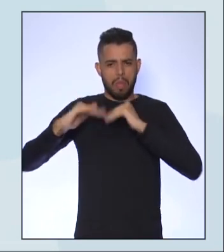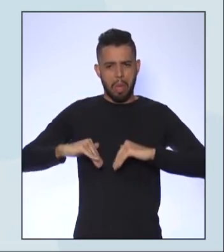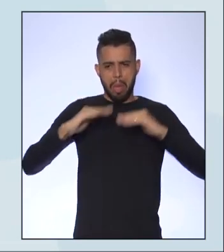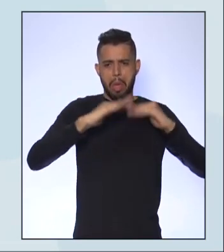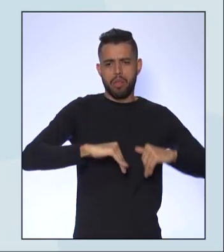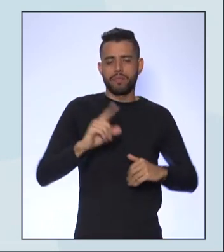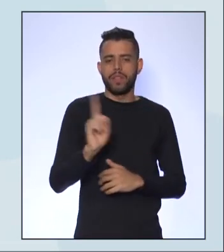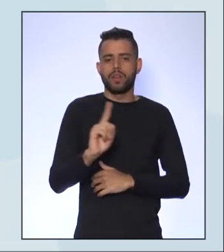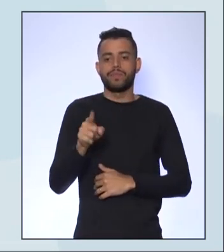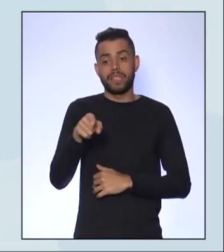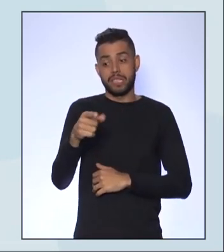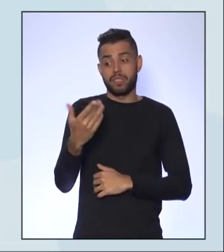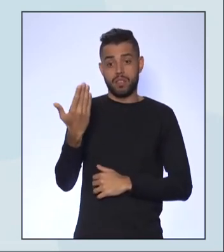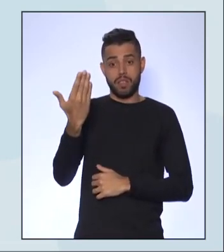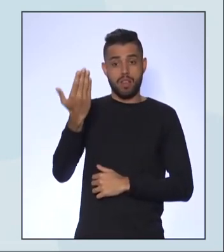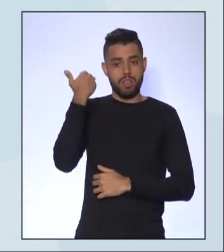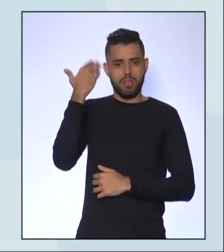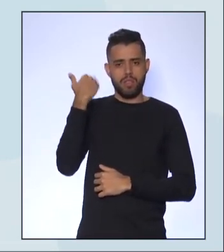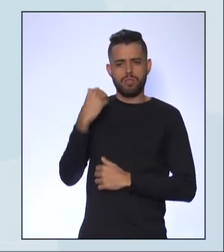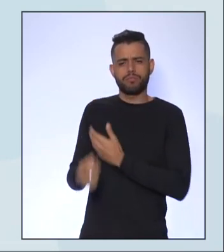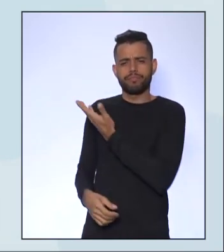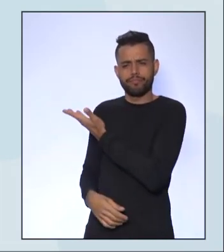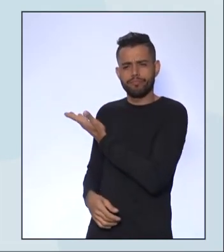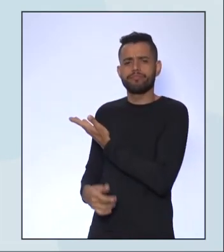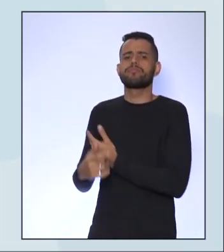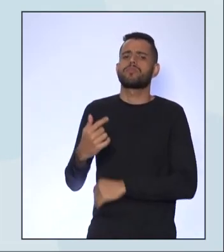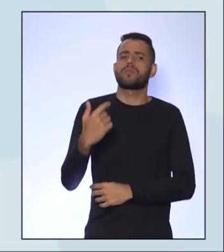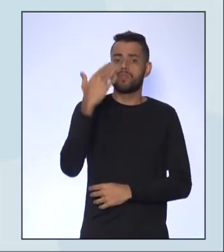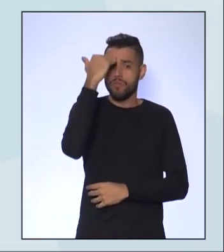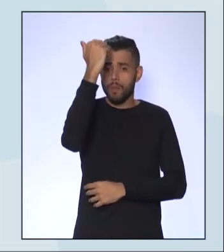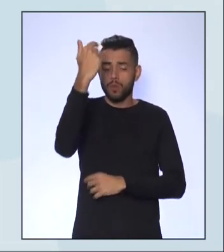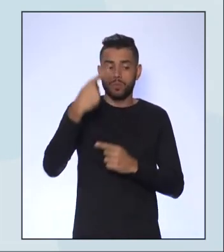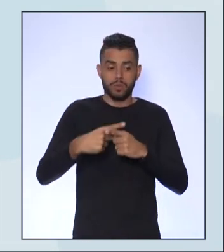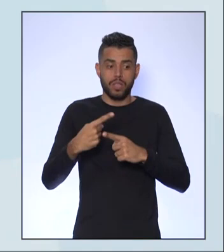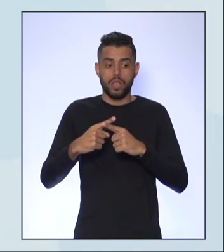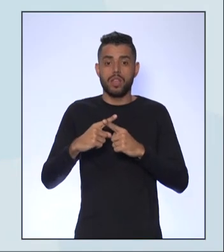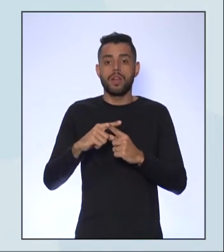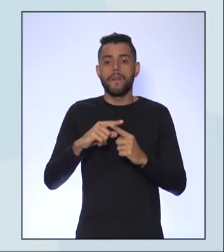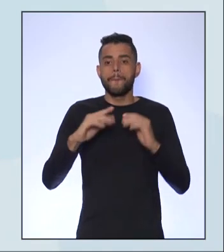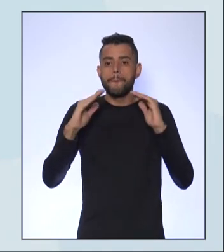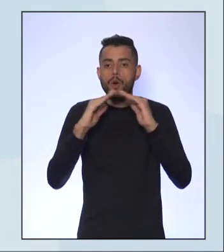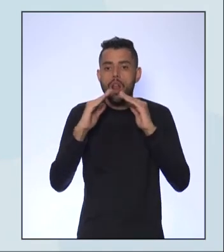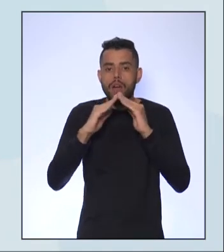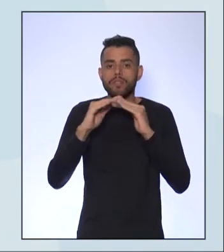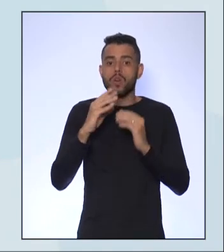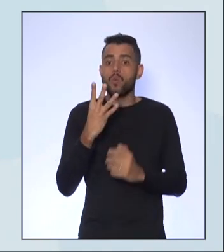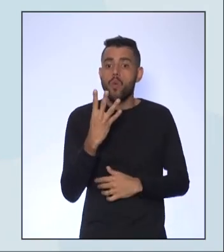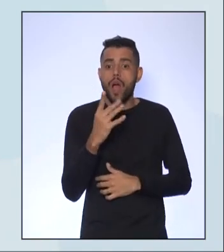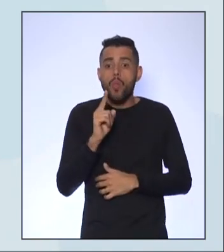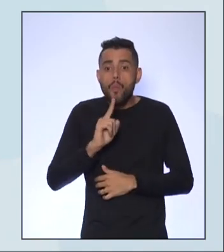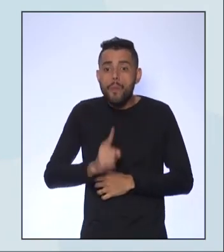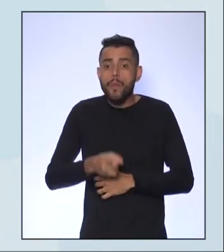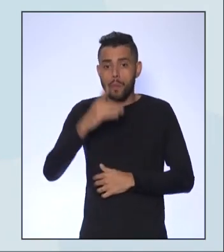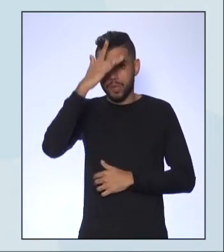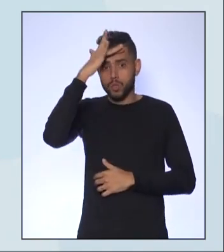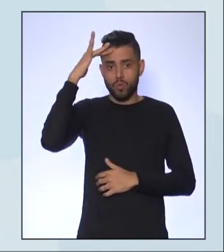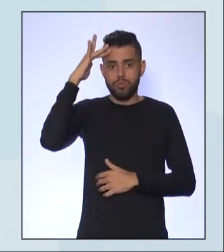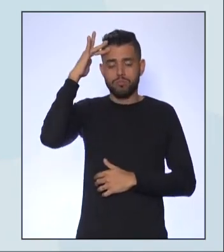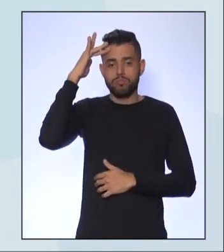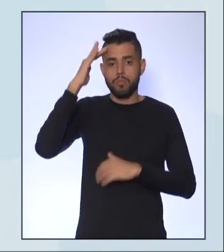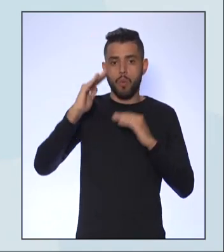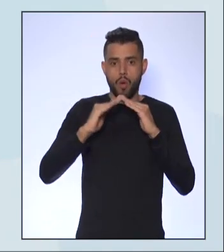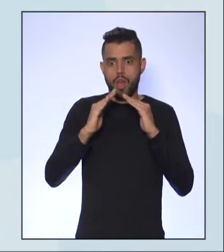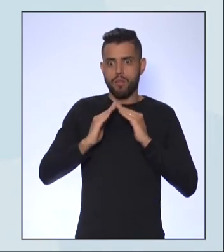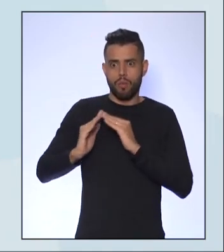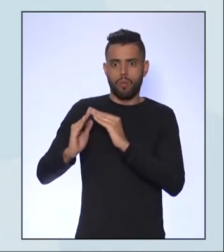é anterior. Só que ele ficou muito conhecido porque chegou a morar 4.000 pessoas nesse cortiço. Muitos cortiços levavam o nome dele, mas